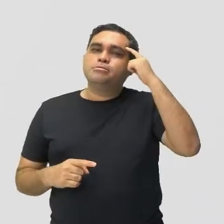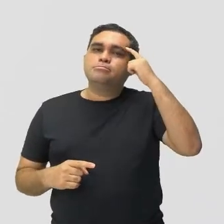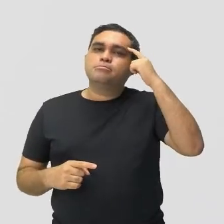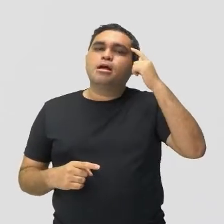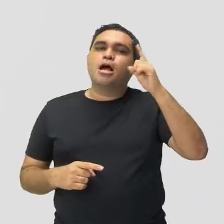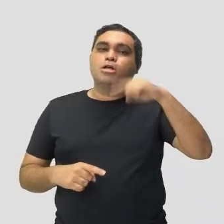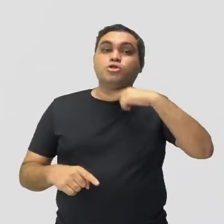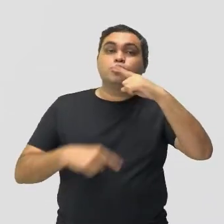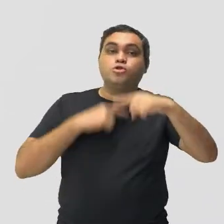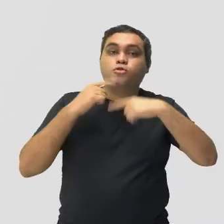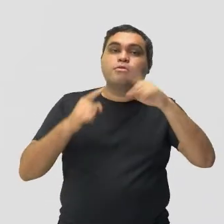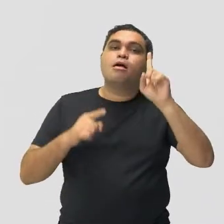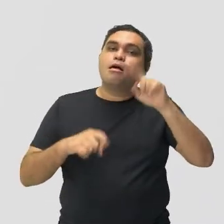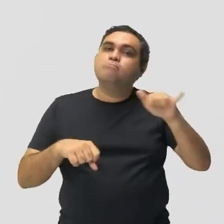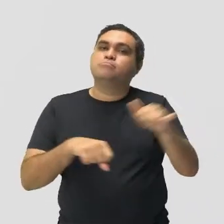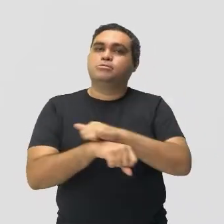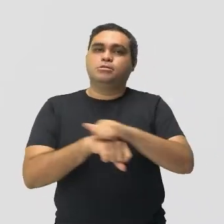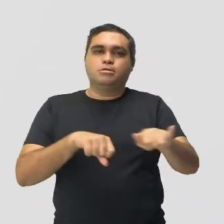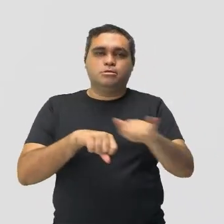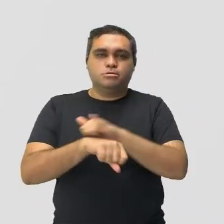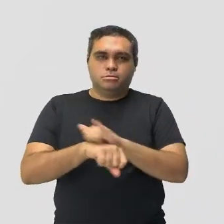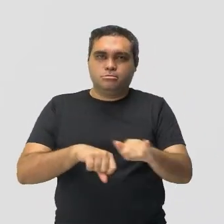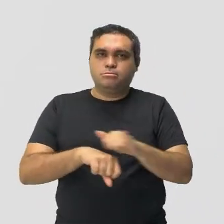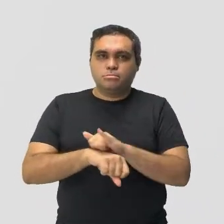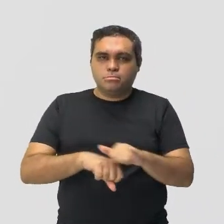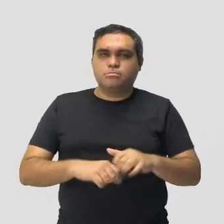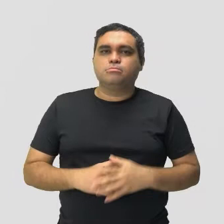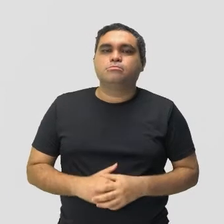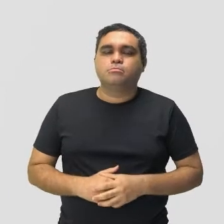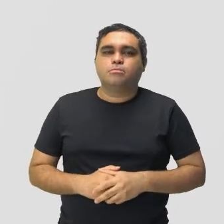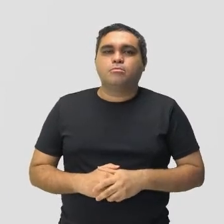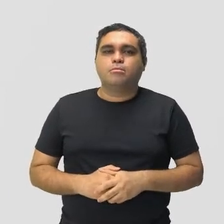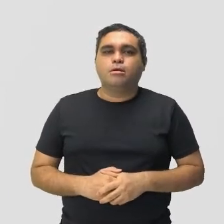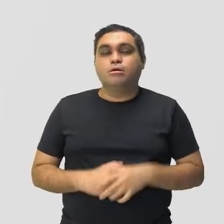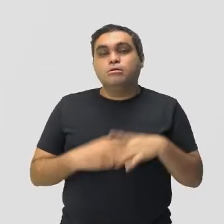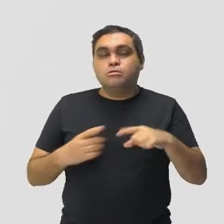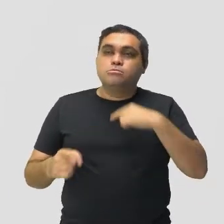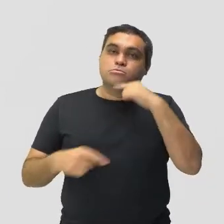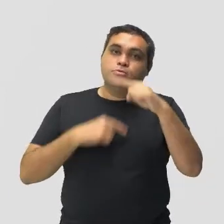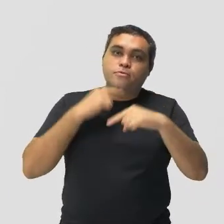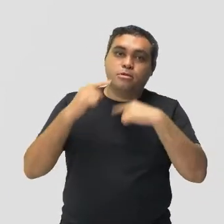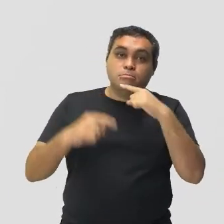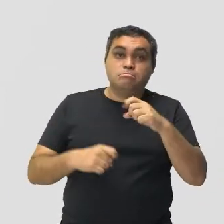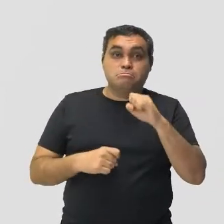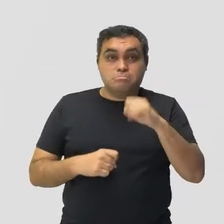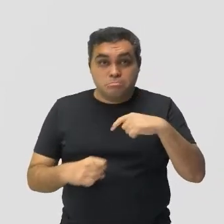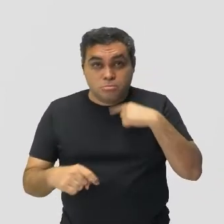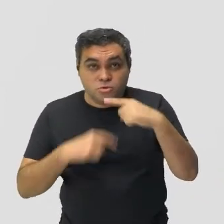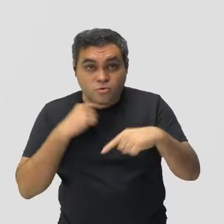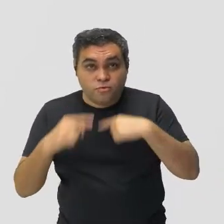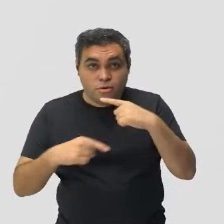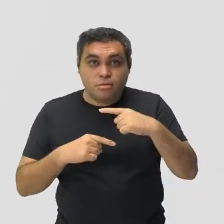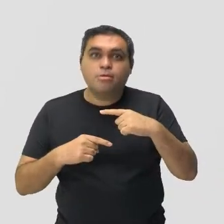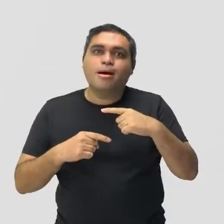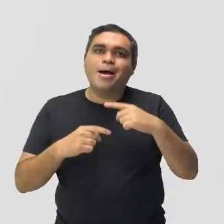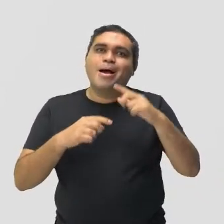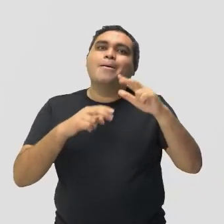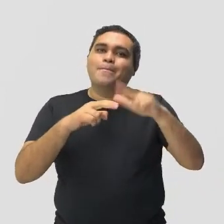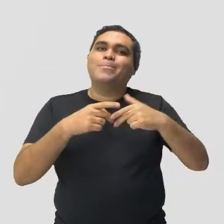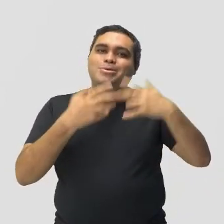a dúvida é um método agora. Então, eu vou duvidar, porque se eu duvido, ele vai dizer, eu